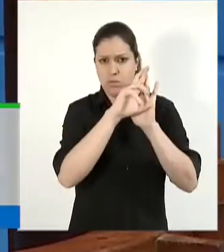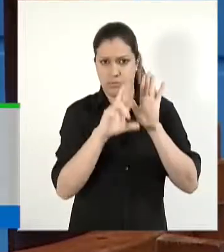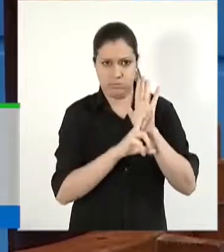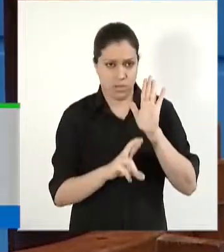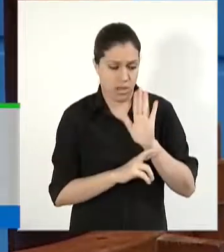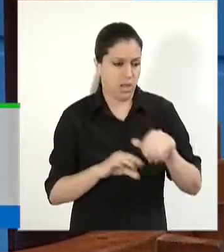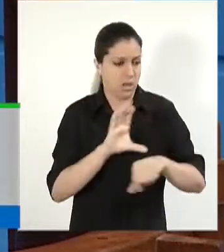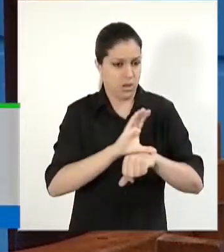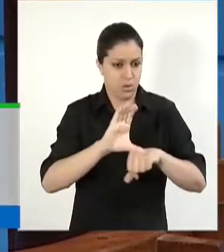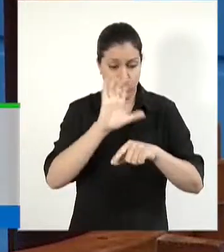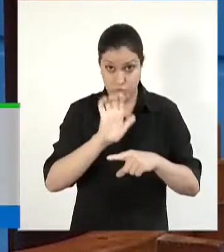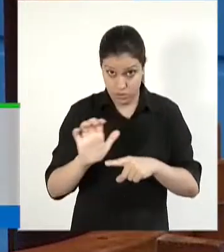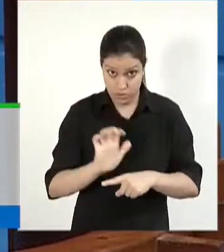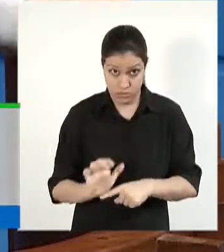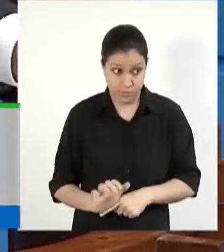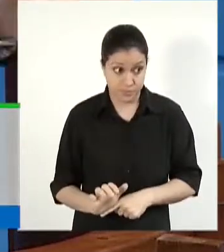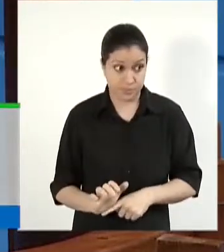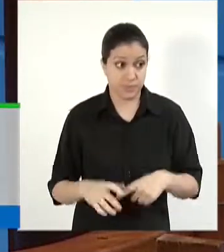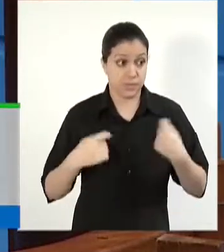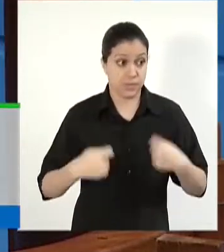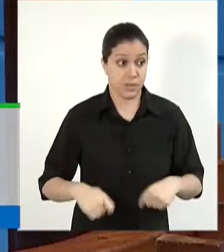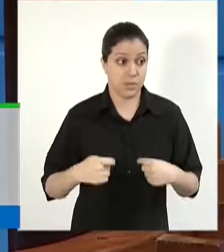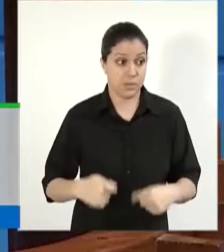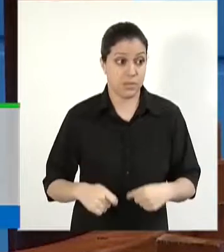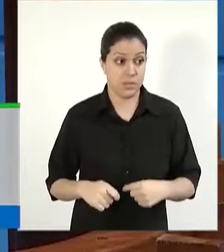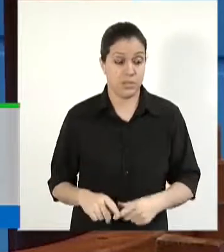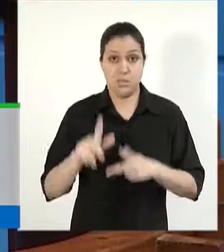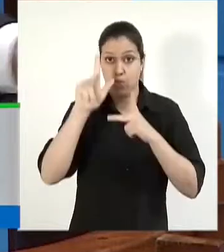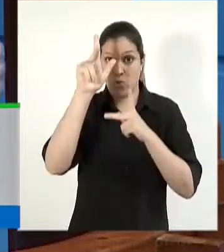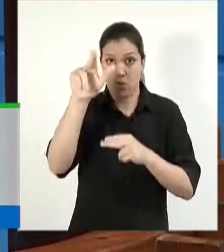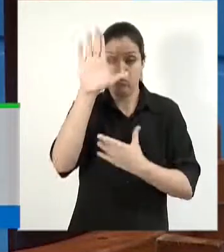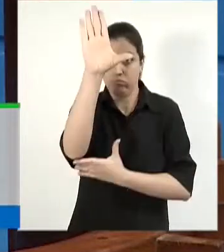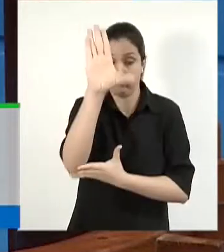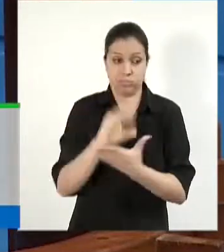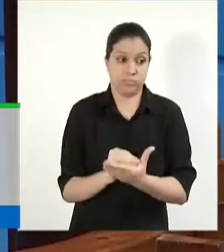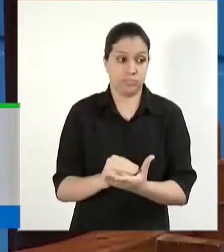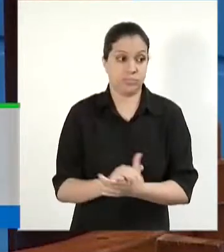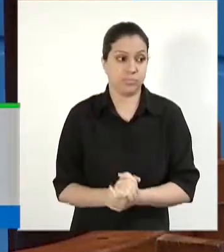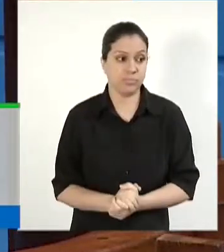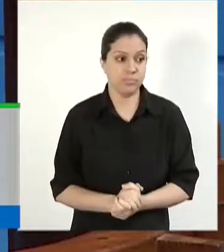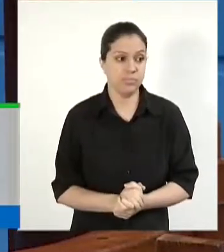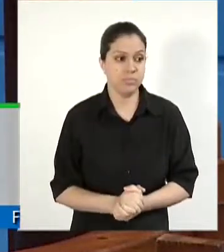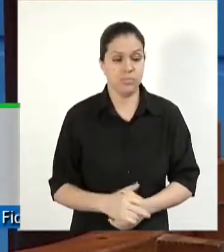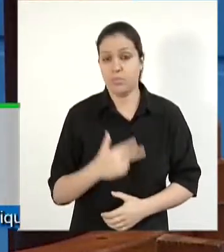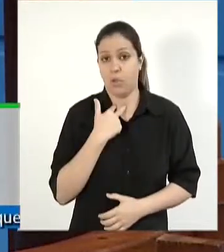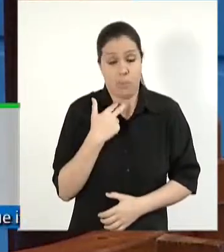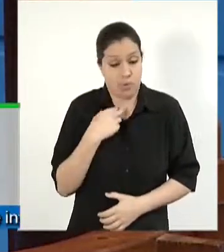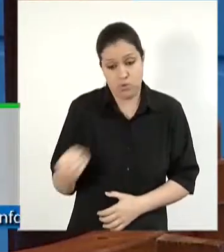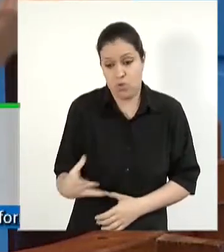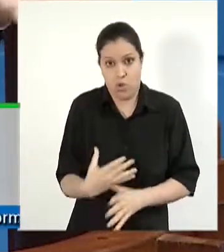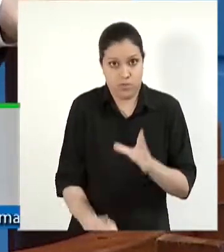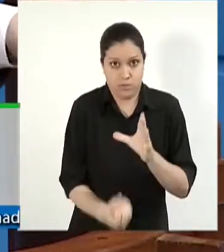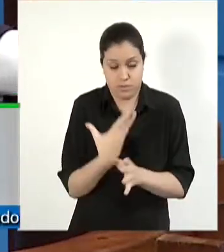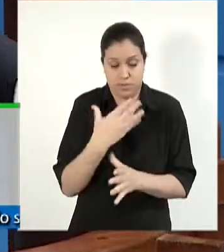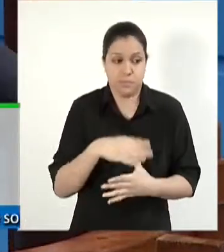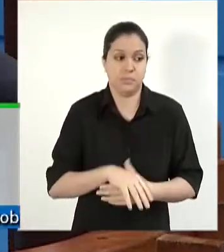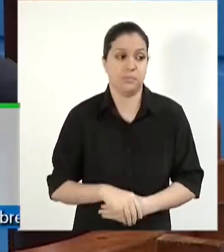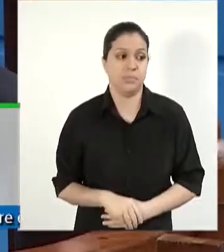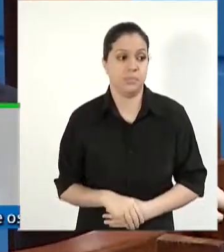Constituição Estadual têm que ser réplica, não havendo, inclusive, espaço para inovação.